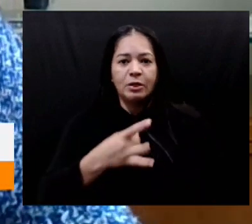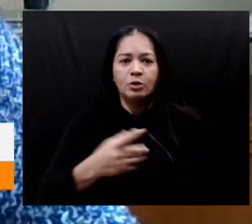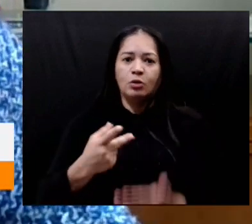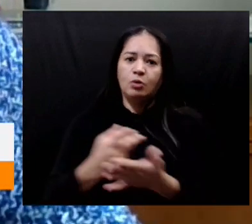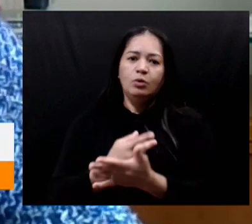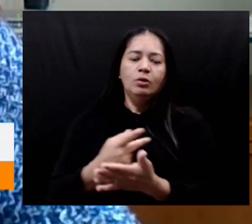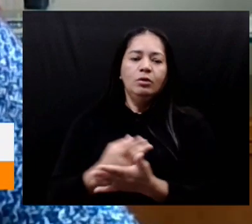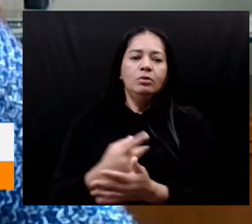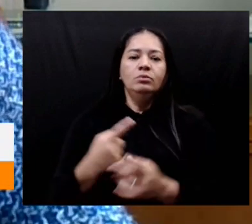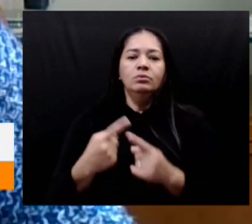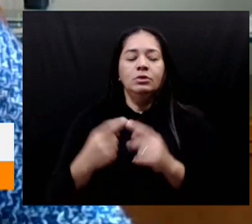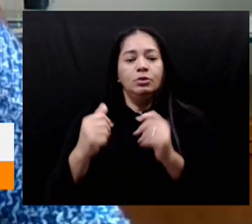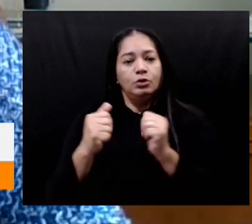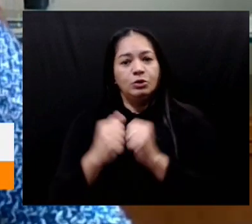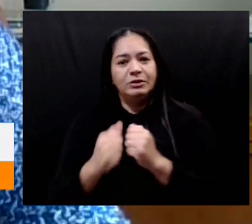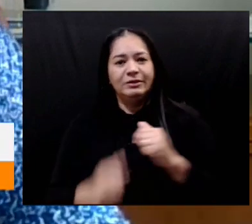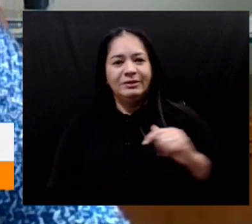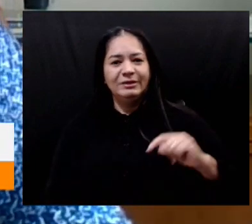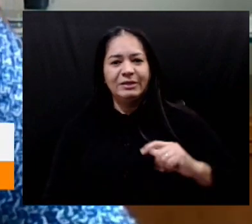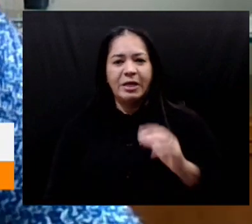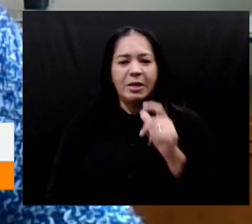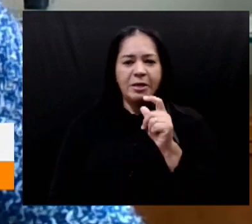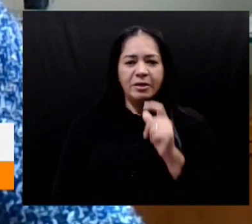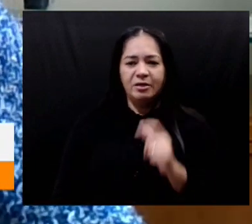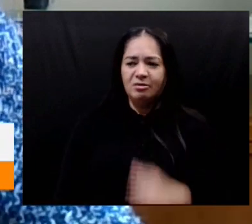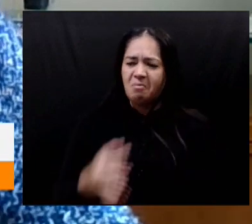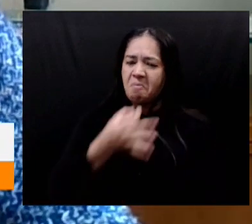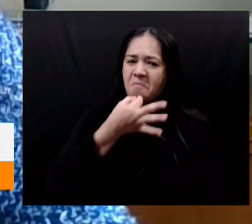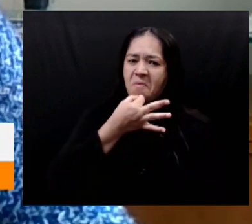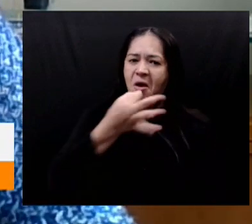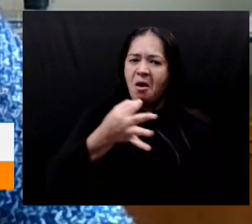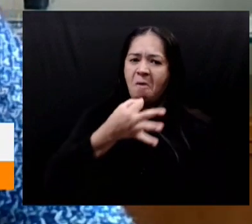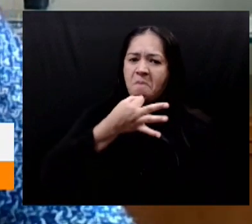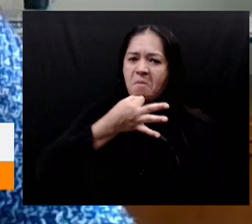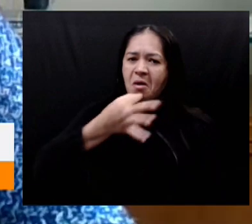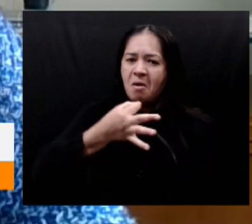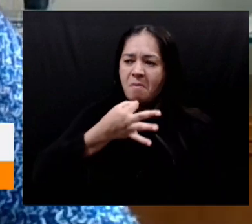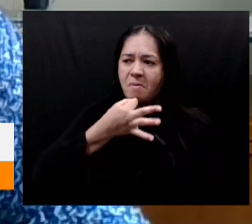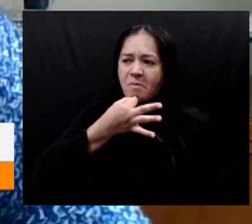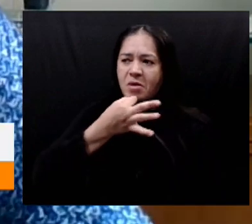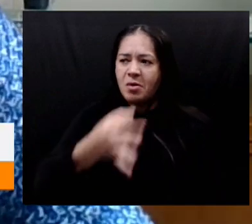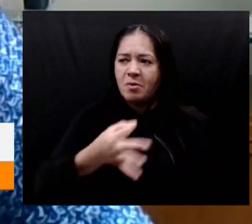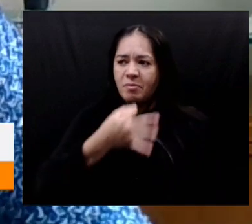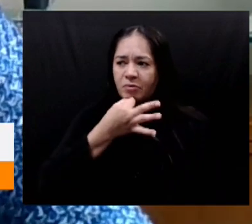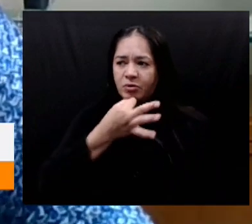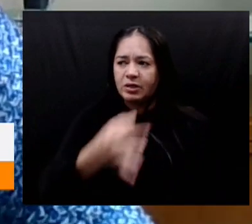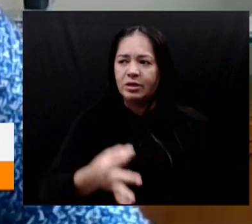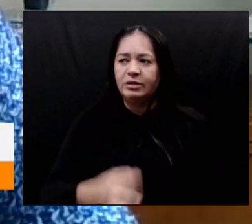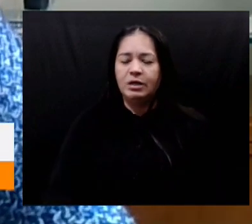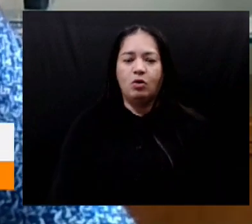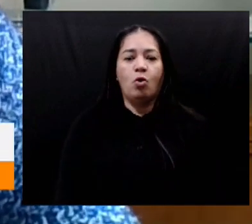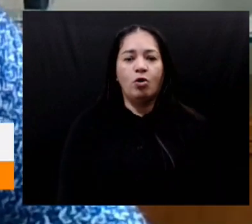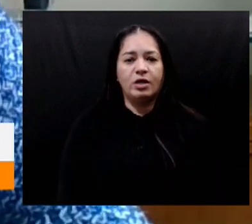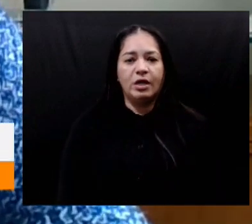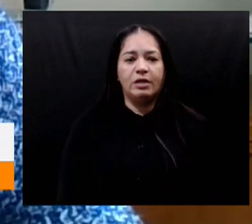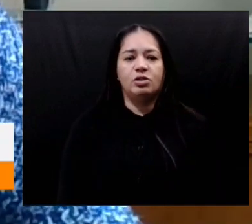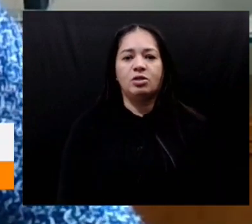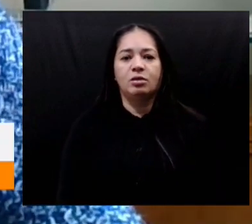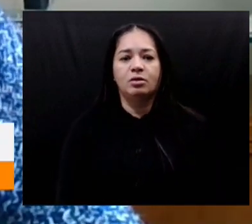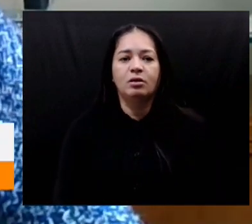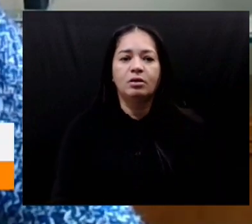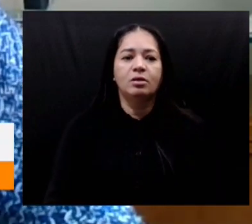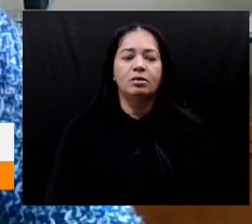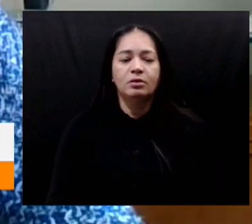vem muitas críticas, vem muitas condenações e até situações